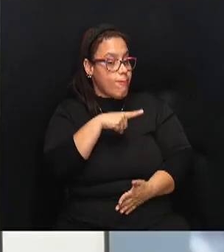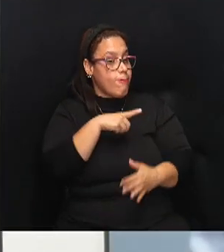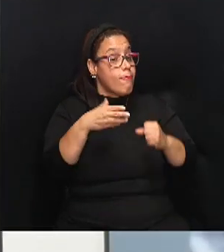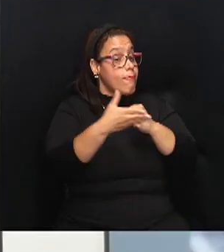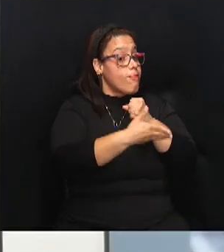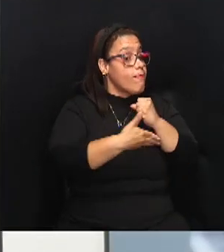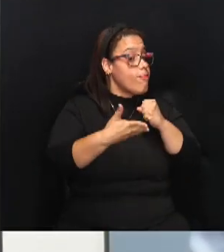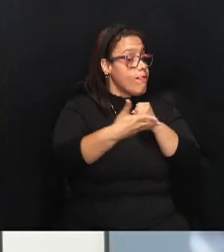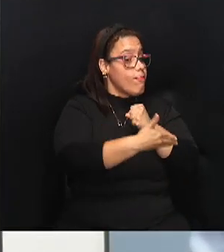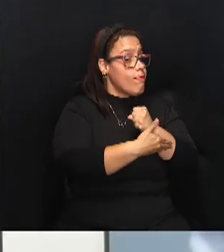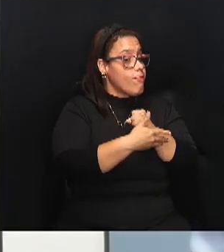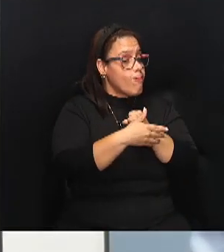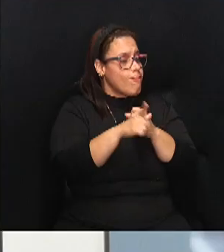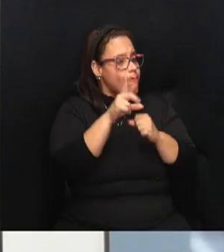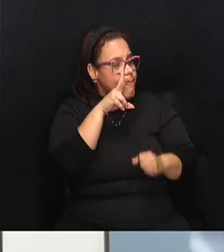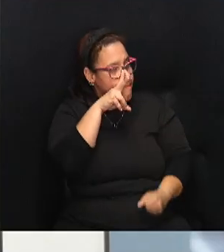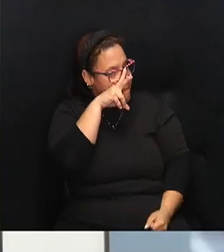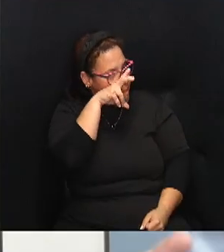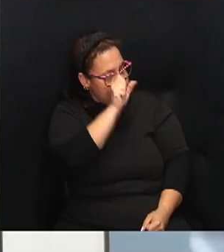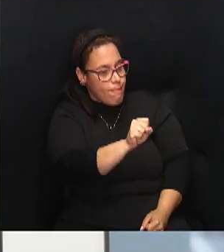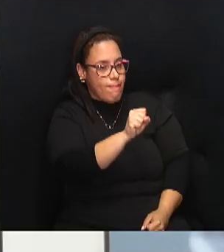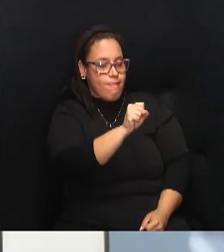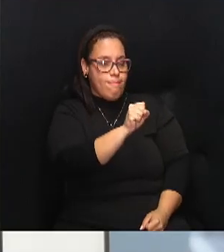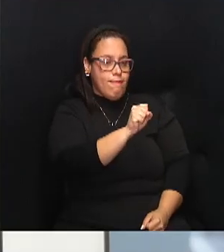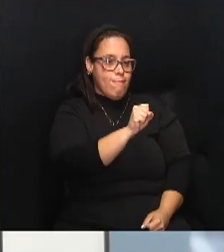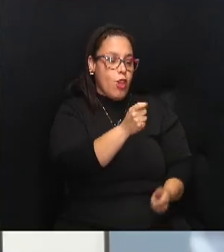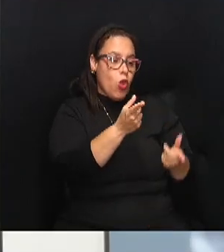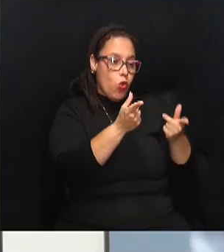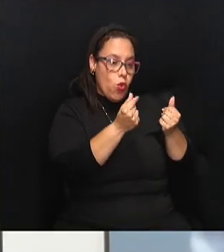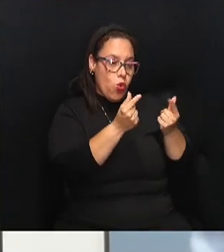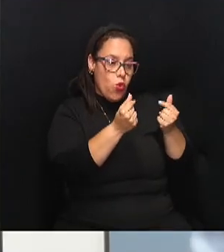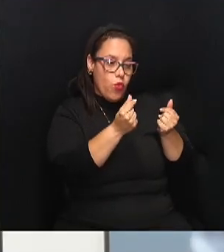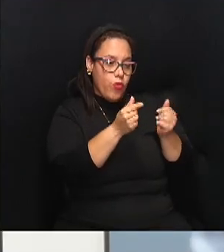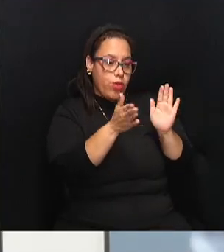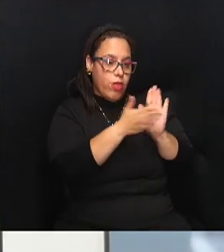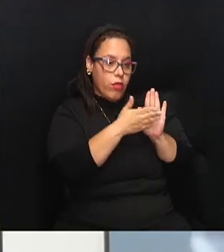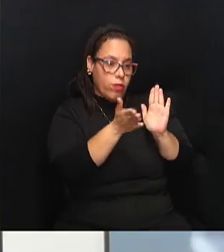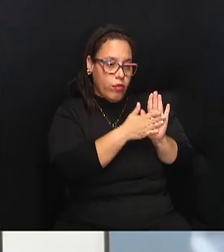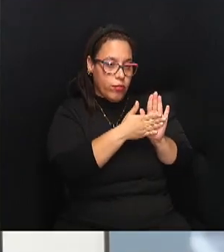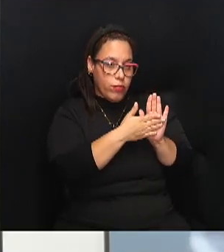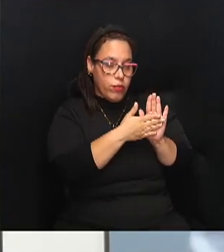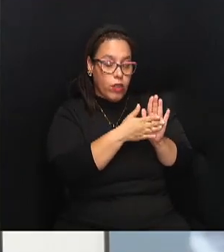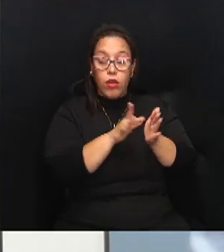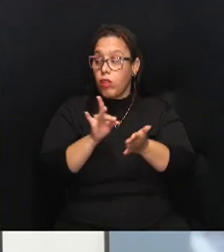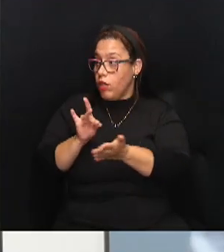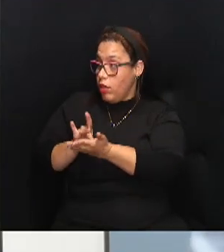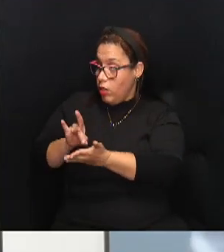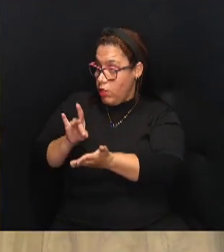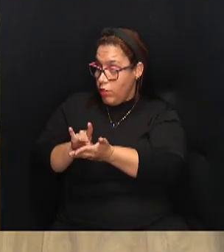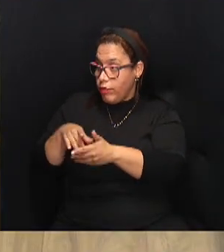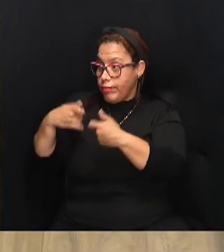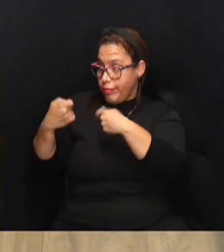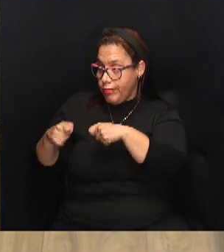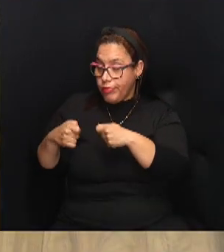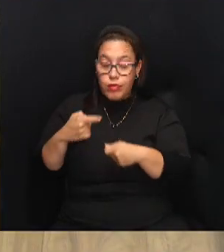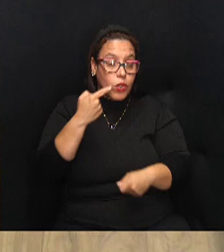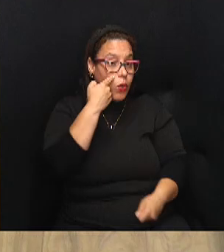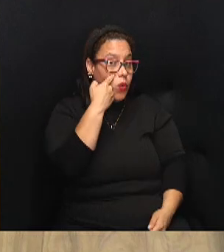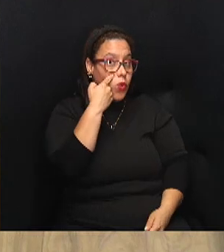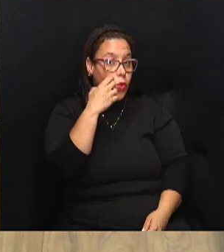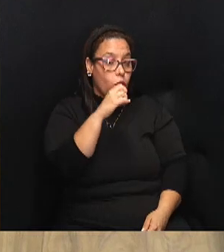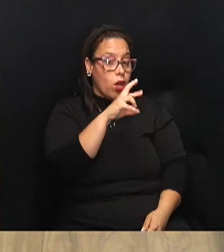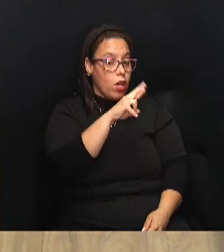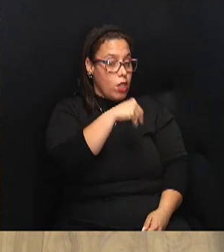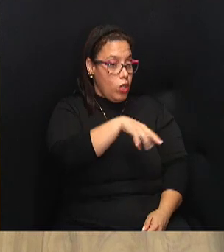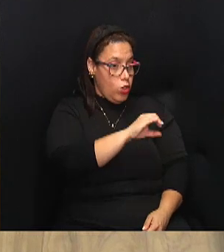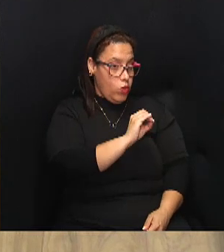embasamento forte em relação à questão orçamentária da proposta. Da realidade e da necessidade. Estou vendo como Cristiano,